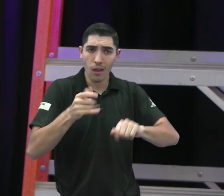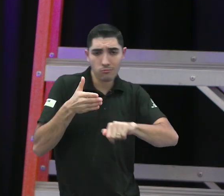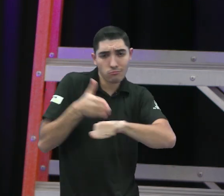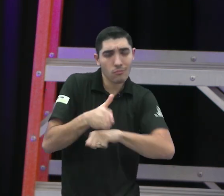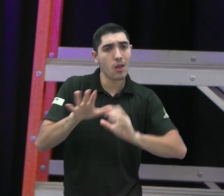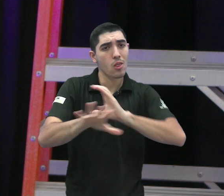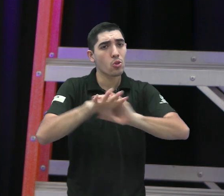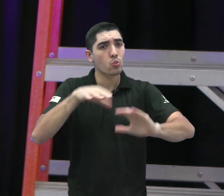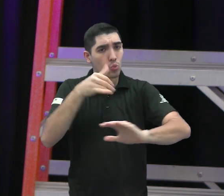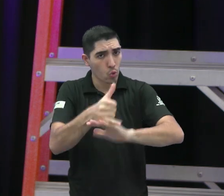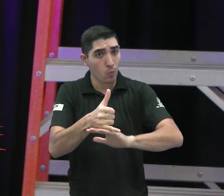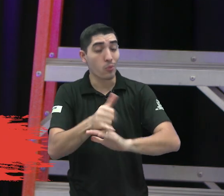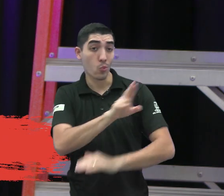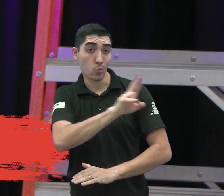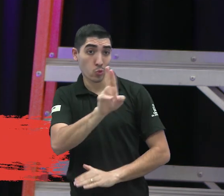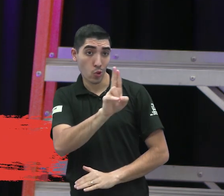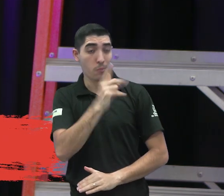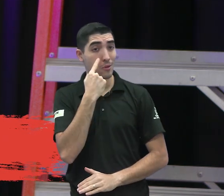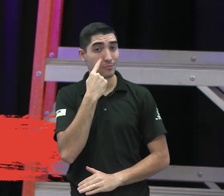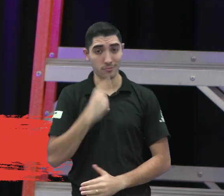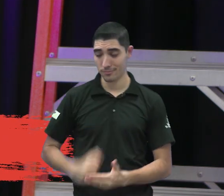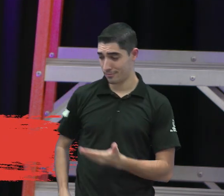lá no nosso canal do YouTube, viu? Em